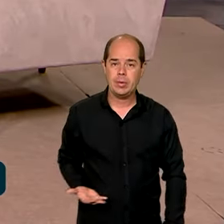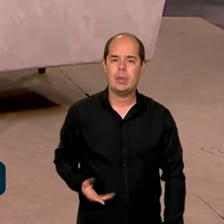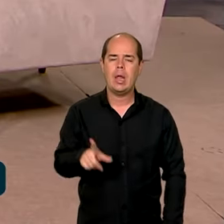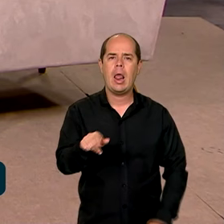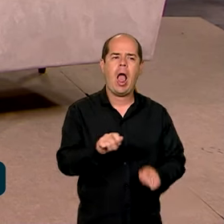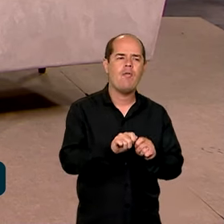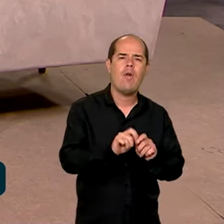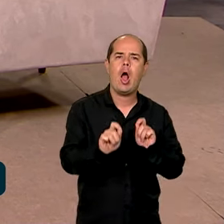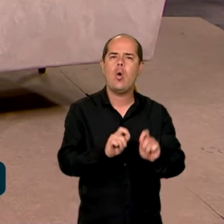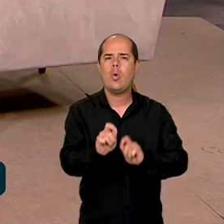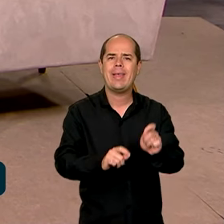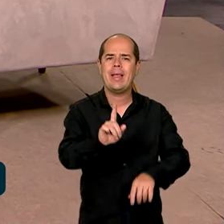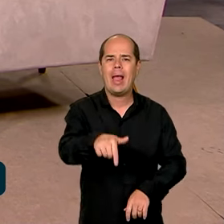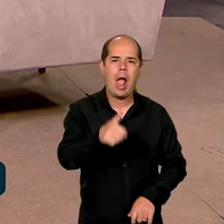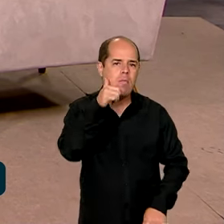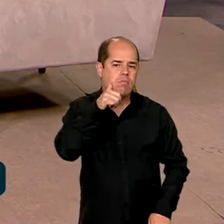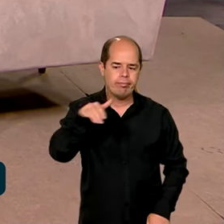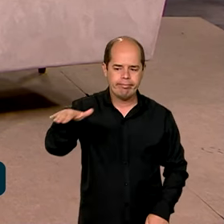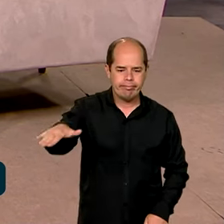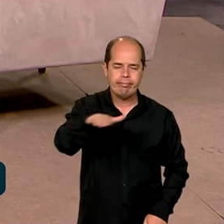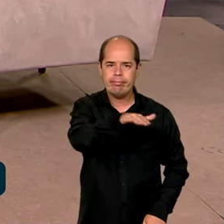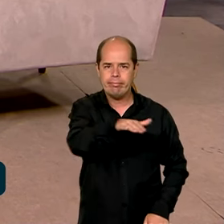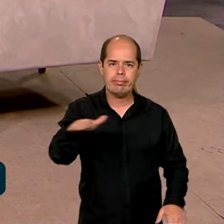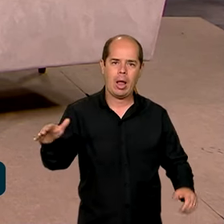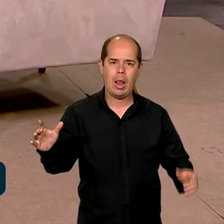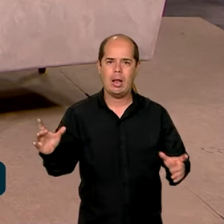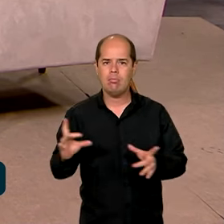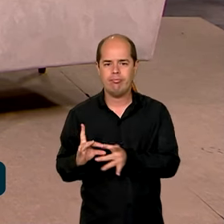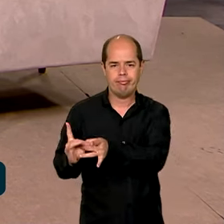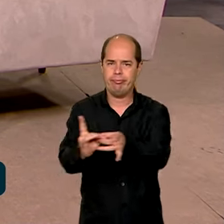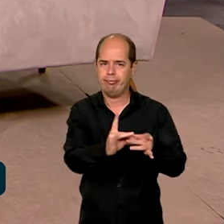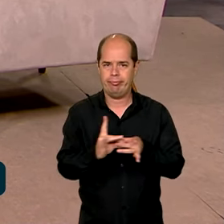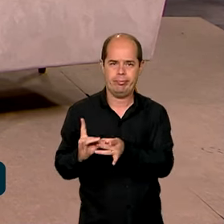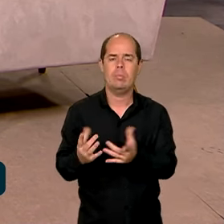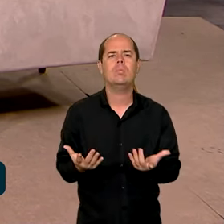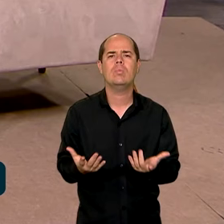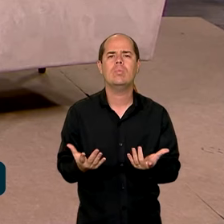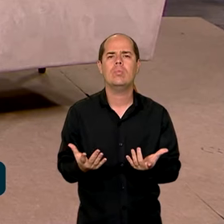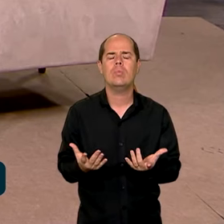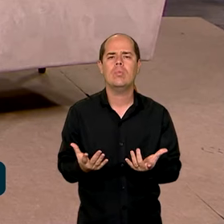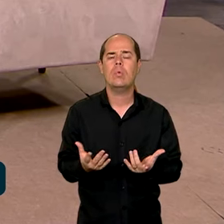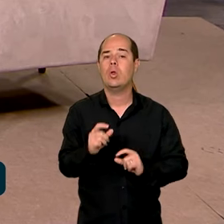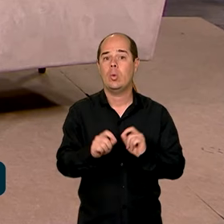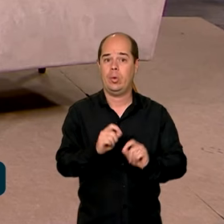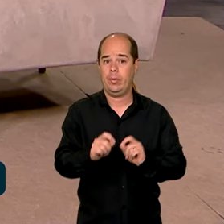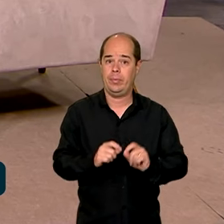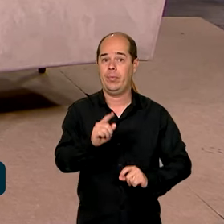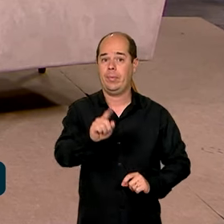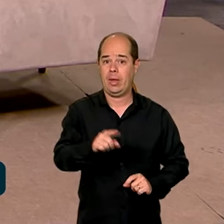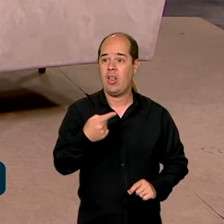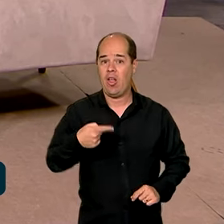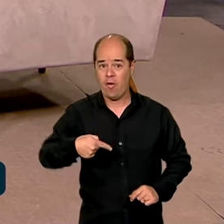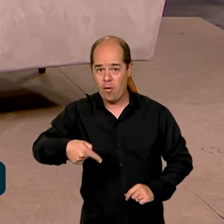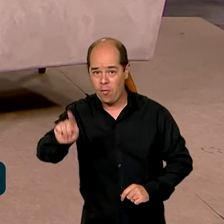chama Meninas Ligadas. Então, elas vão nas comunidades e levam experimentos de